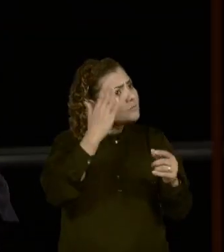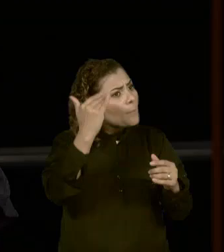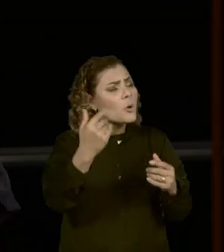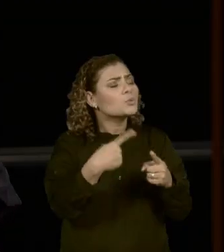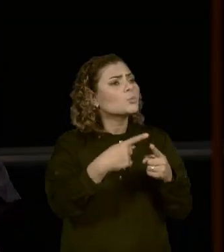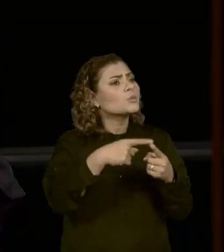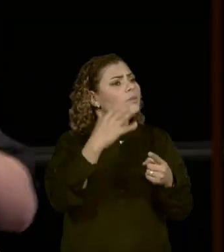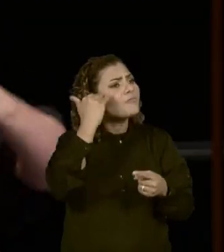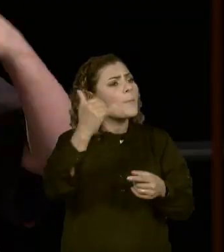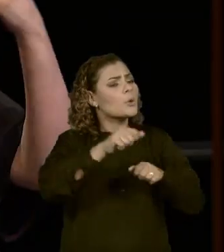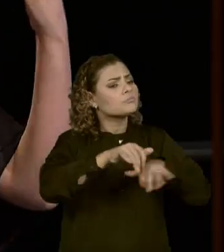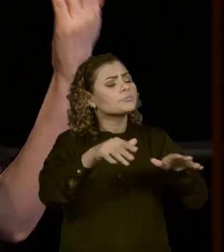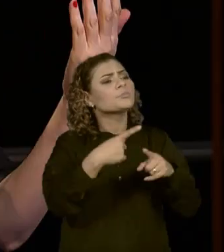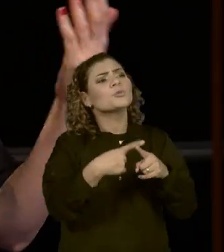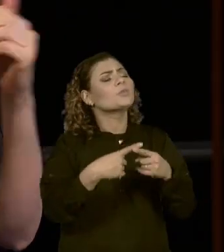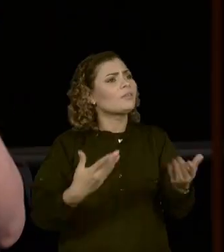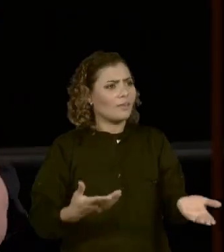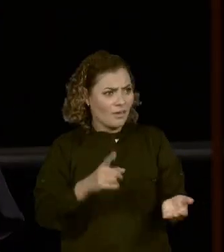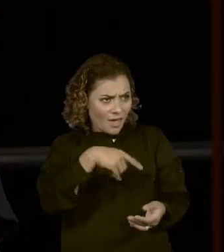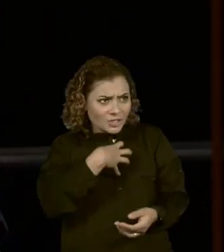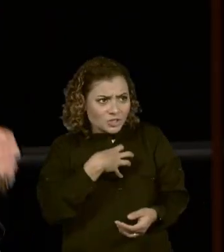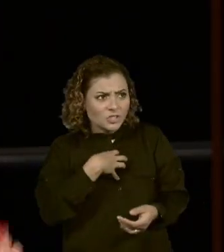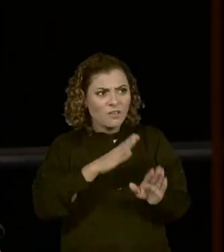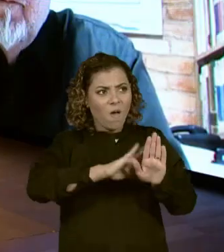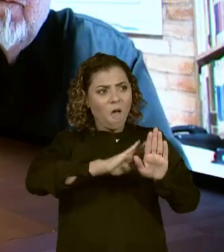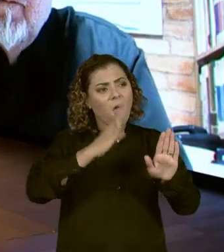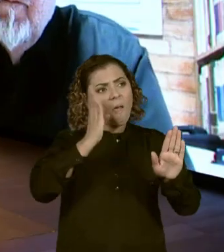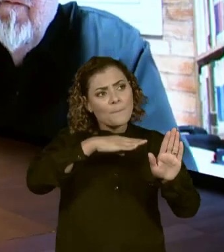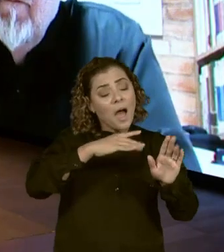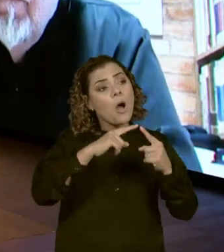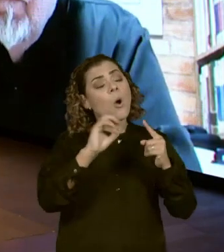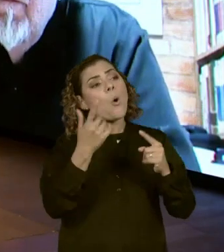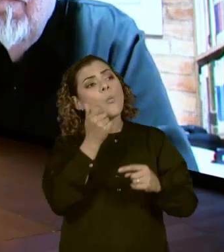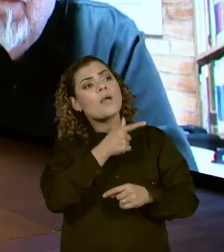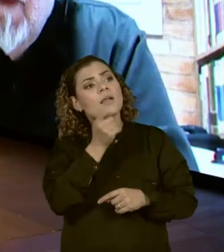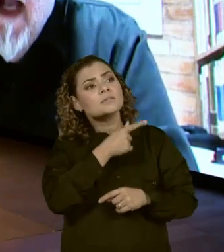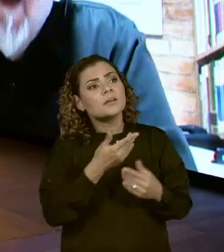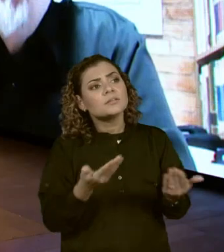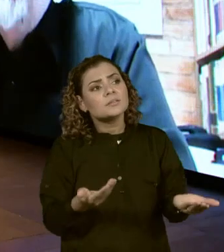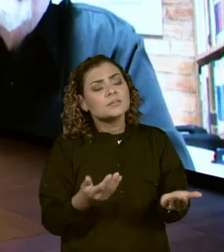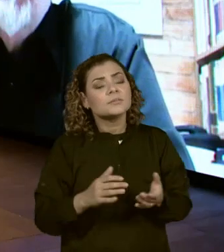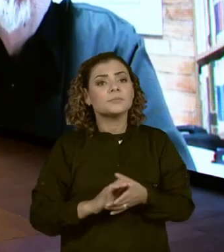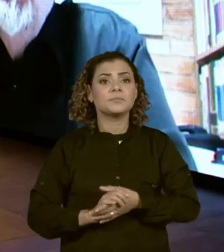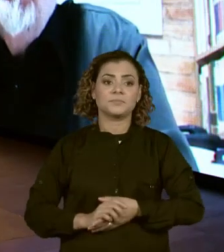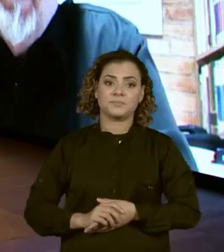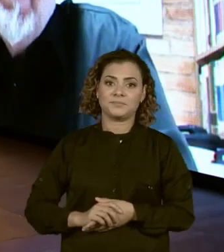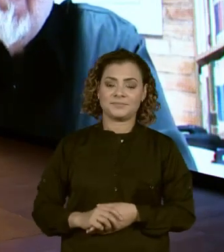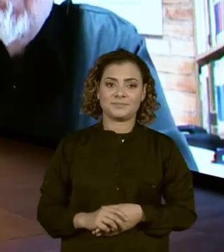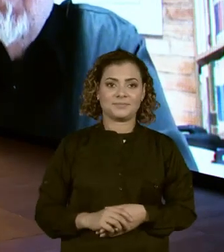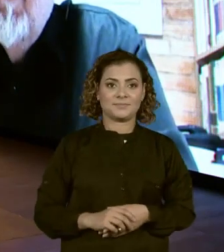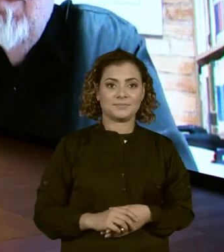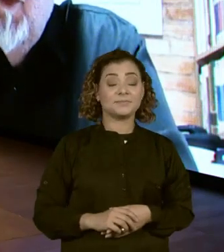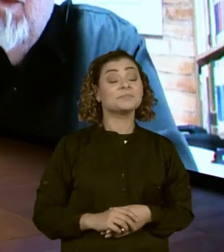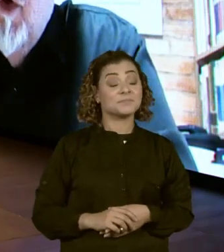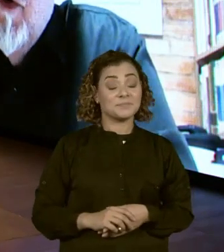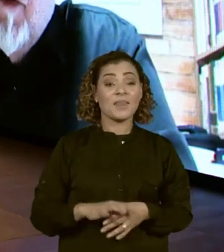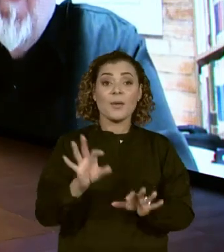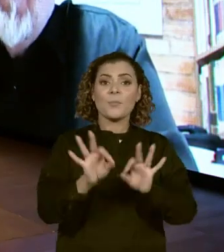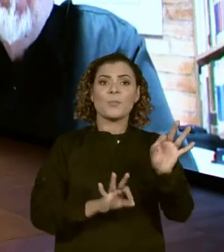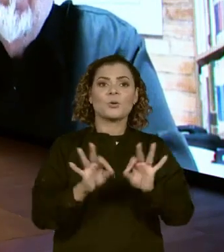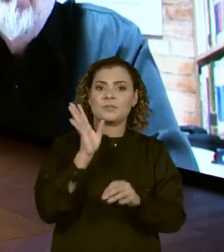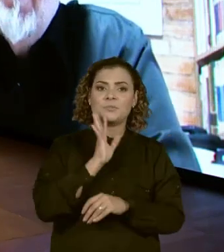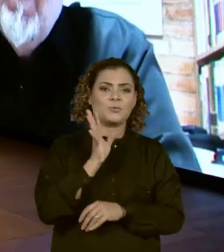no mundo, né, até através de um personagem com deficiência auditiva. E ela foi definida como uma comédia perversa, mas ela é super